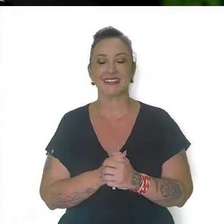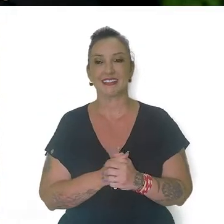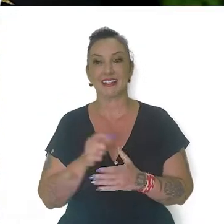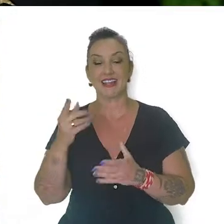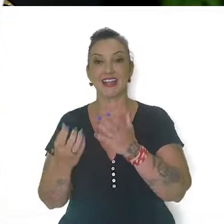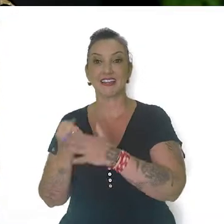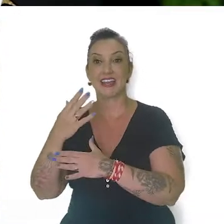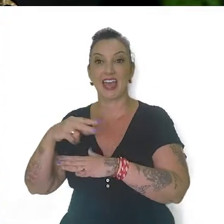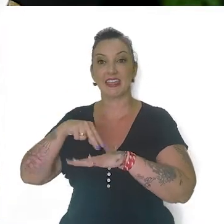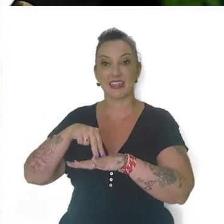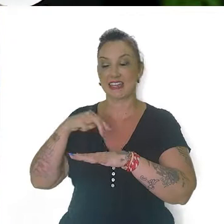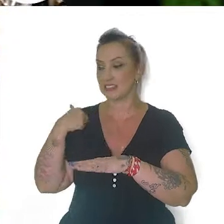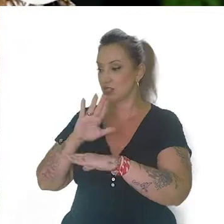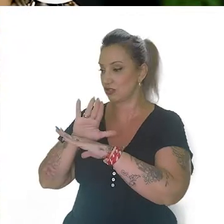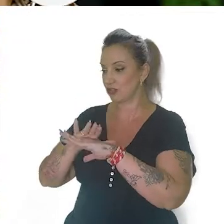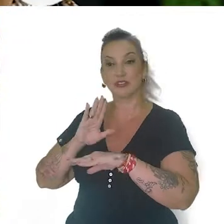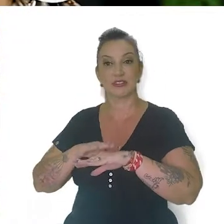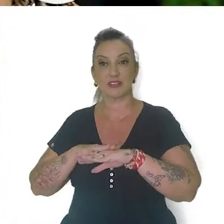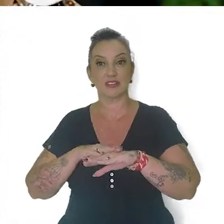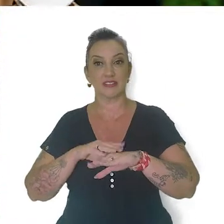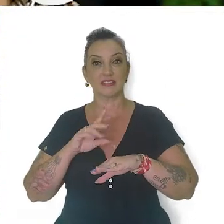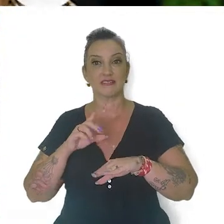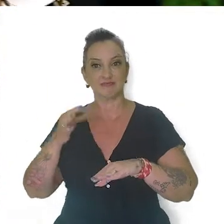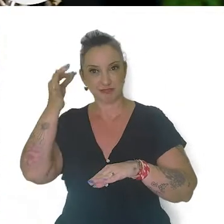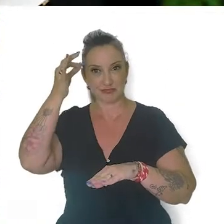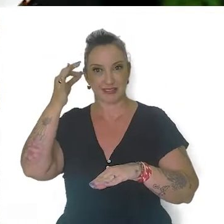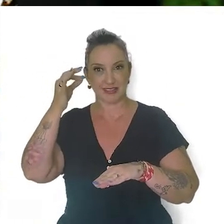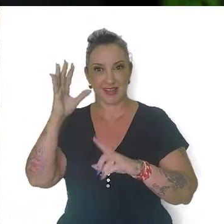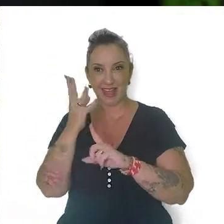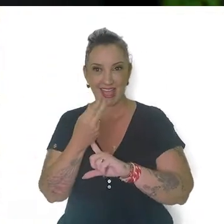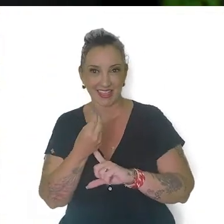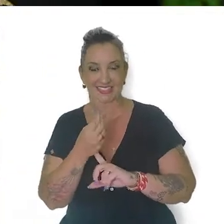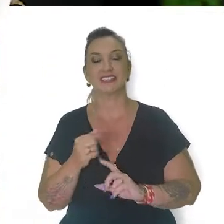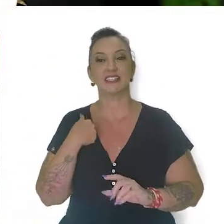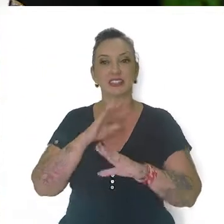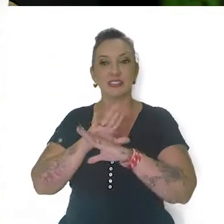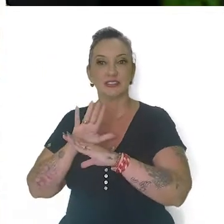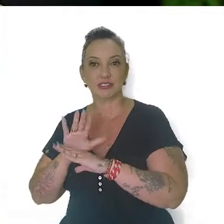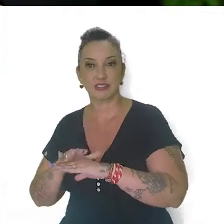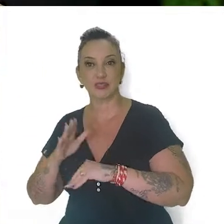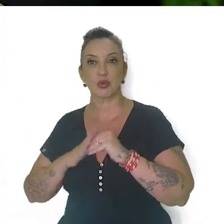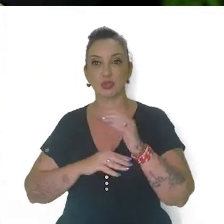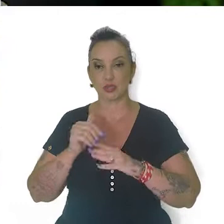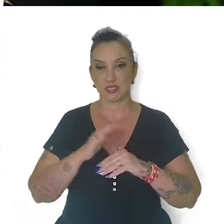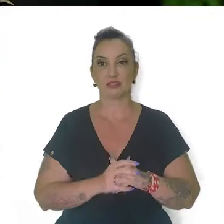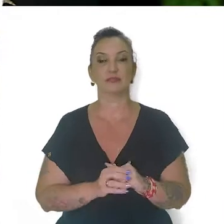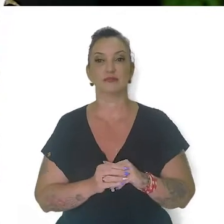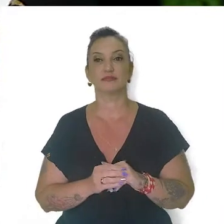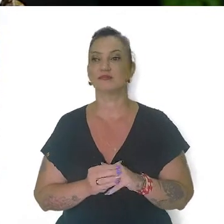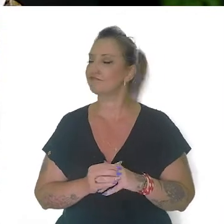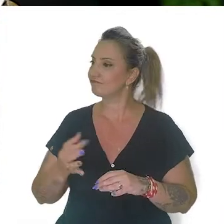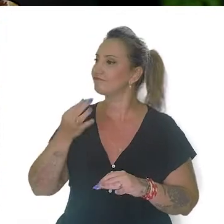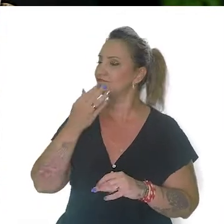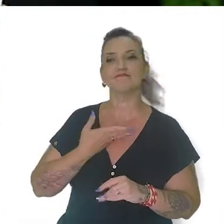ele criava essas pistas de dança e eu ajudava a fazer, como eu sempre tive um donzinho ali para as artes também, eu ajudava nessa construção. E ele